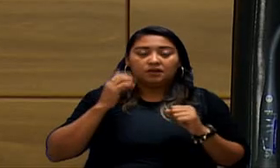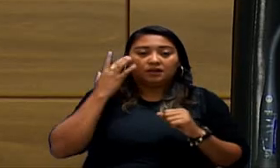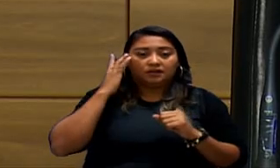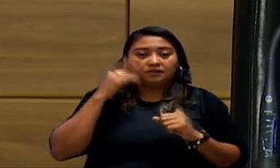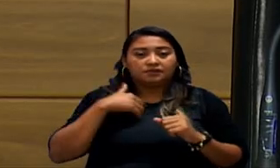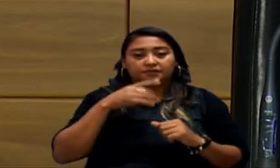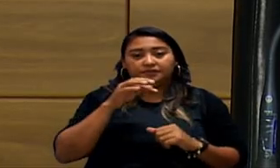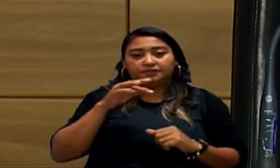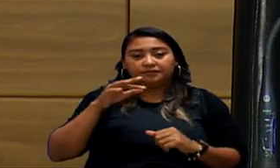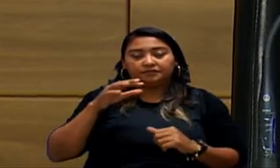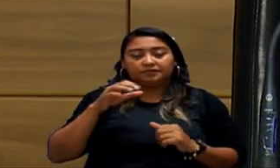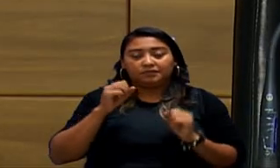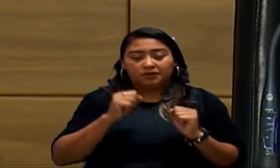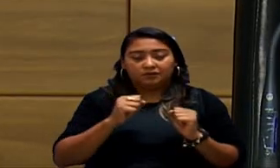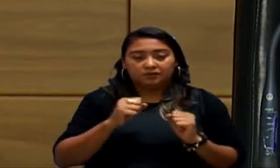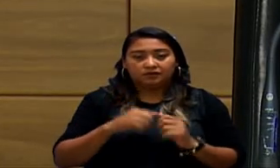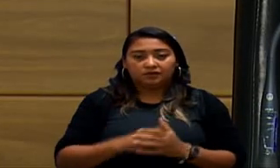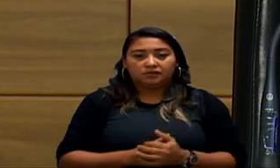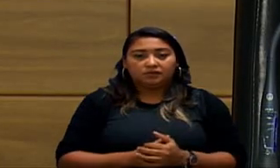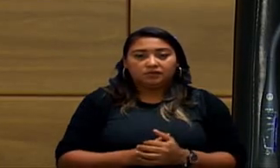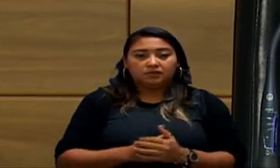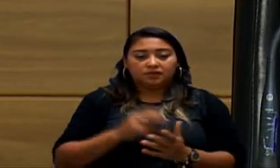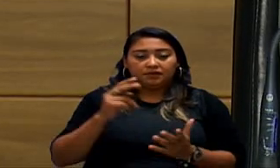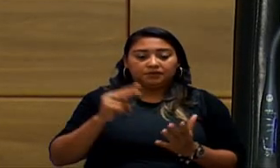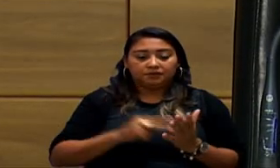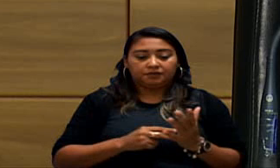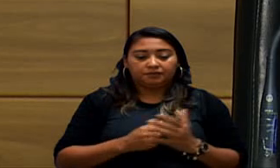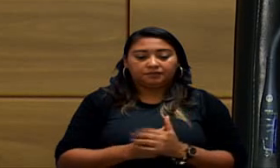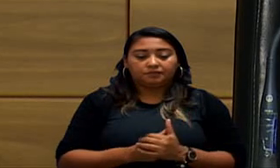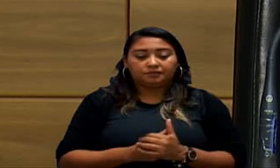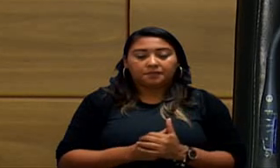França pode, sim. Pode fazer a leitura agora?